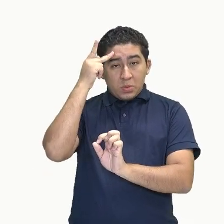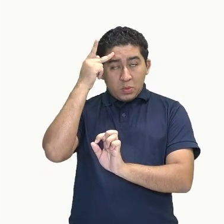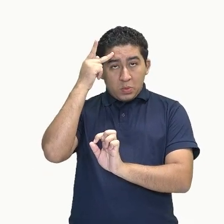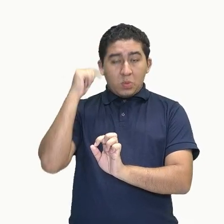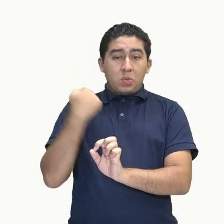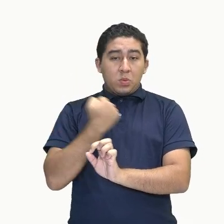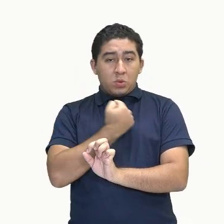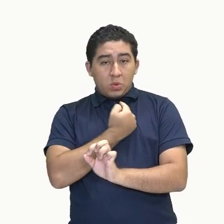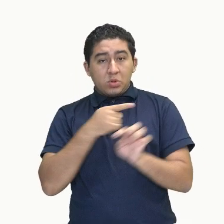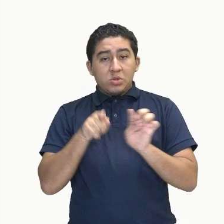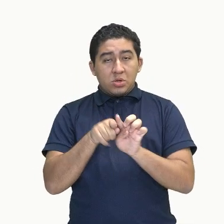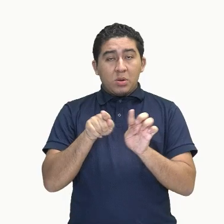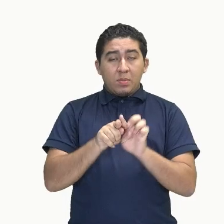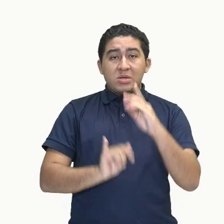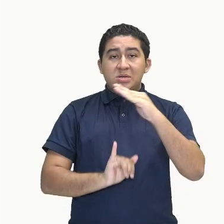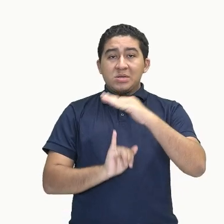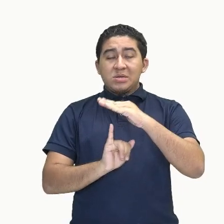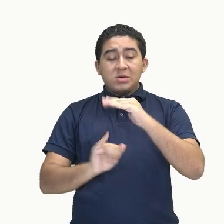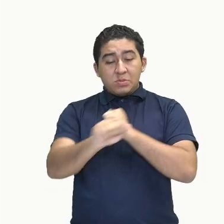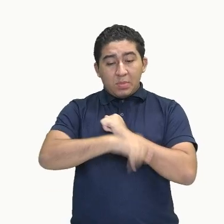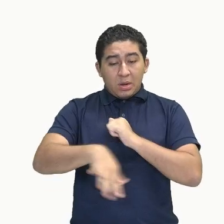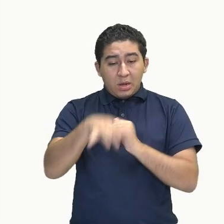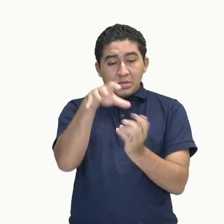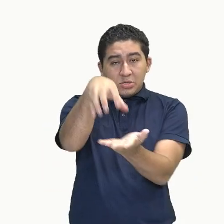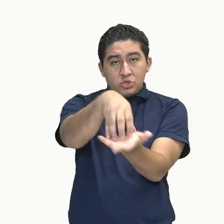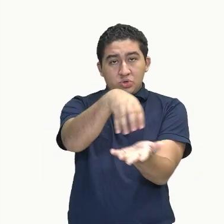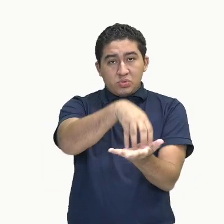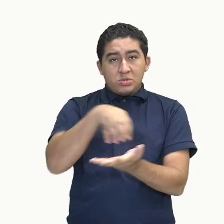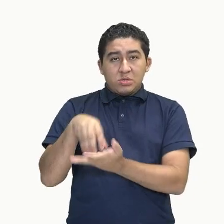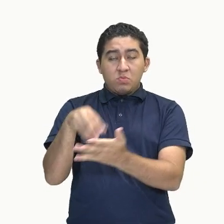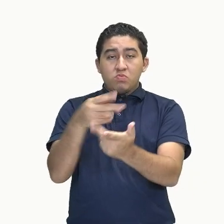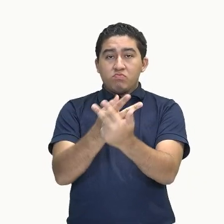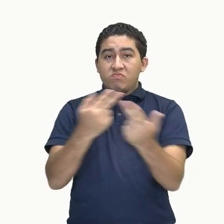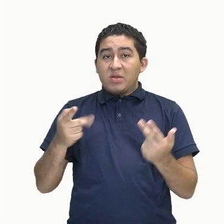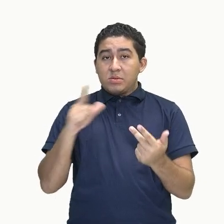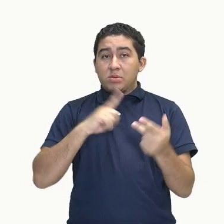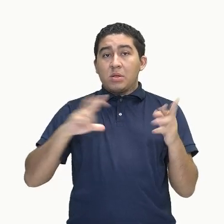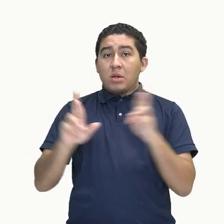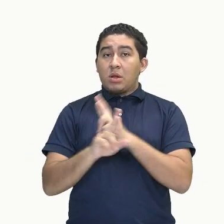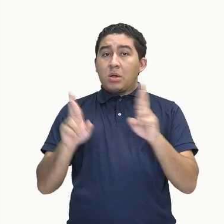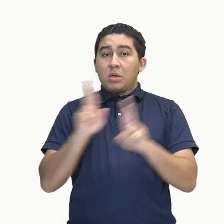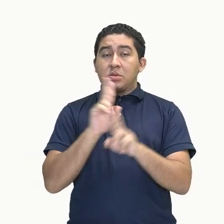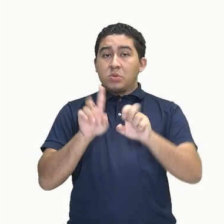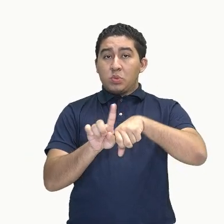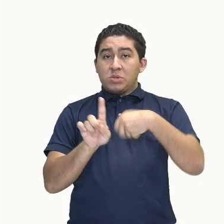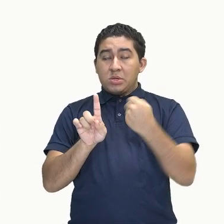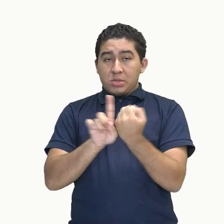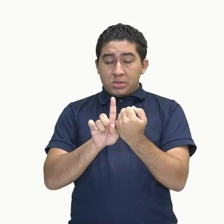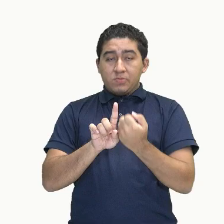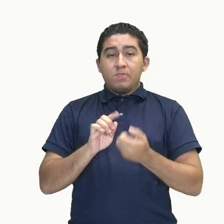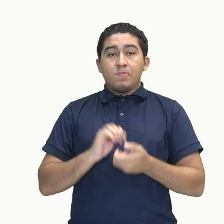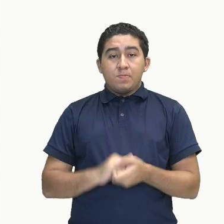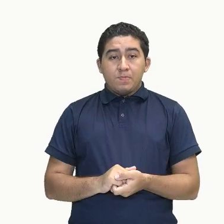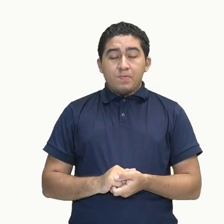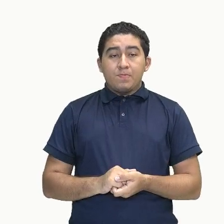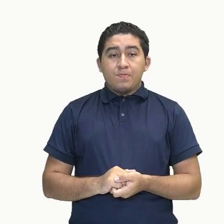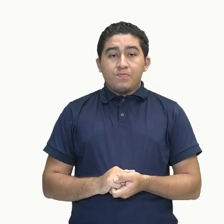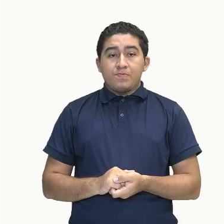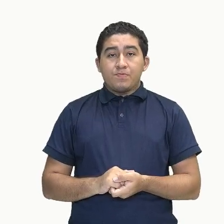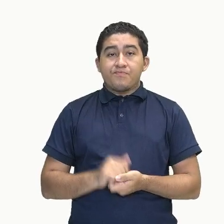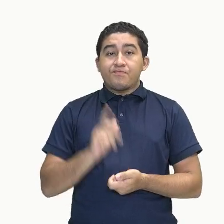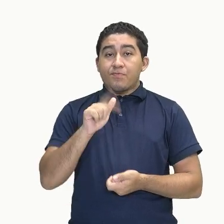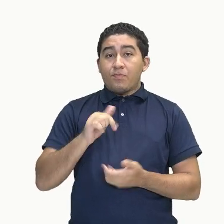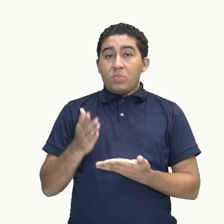as pessoas, e também as instituições, né? Essa relação da sociedade, certo? Então, são alguns